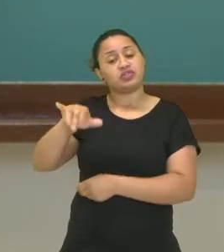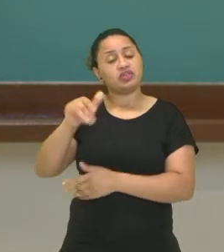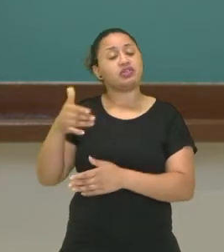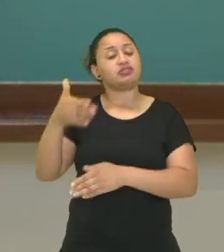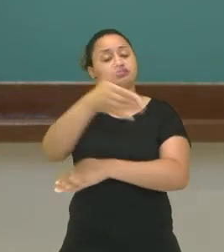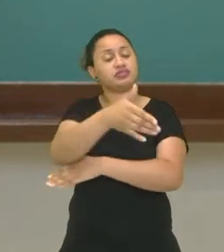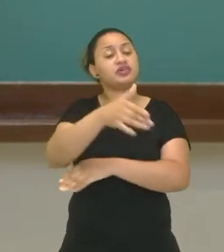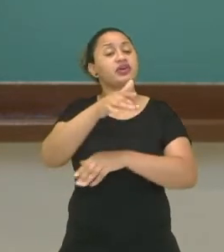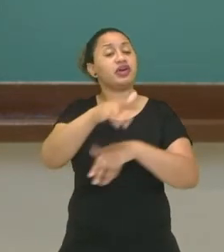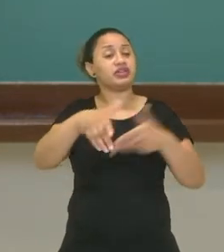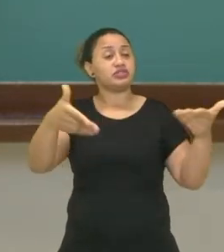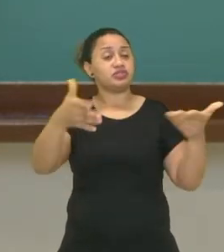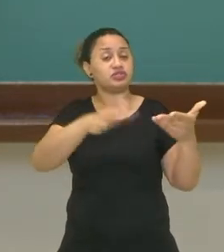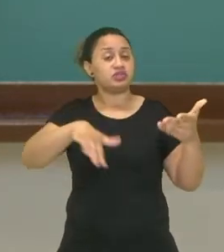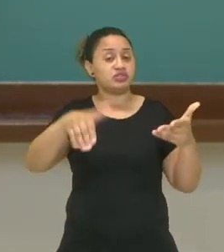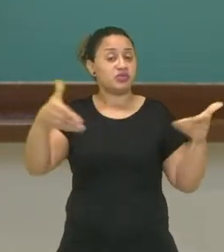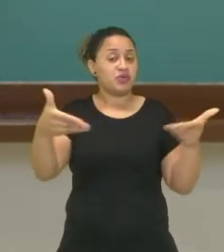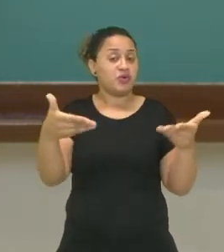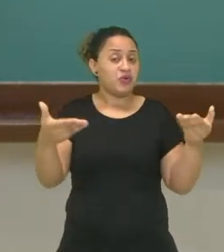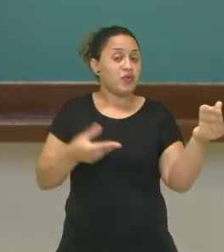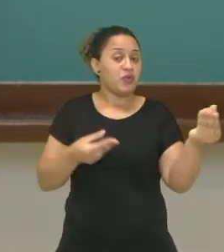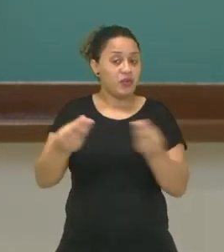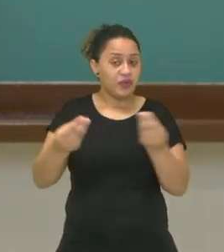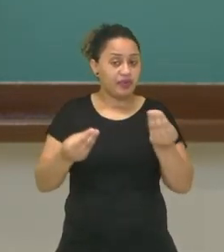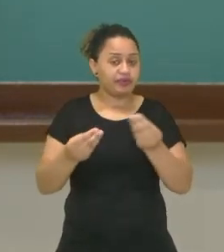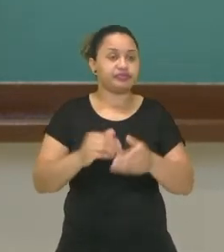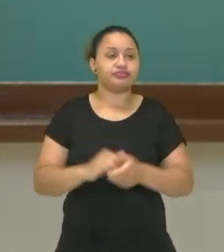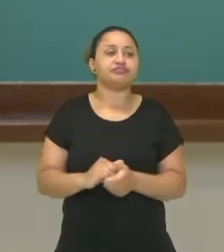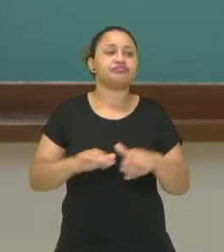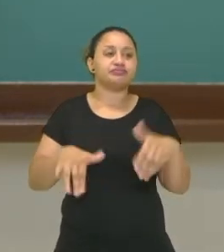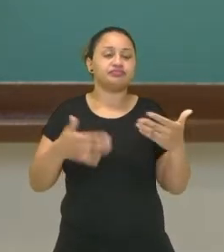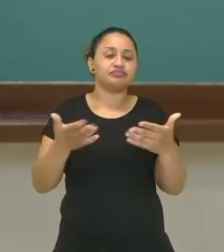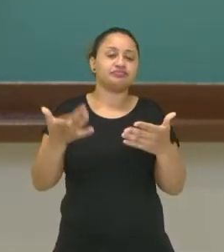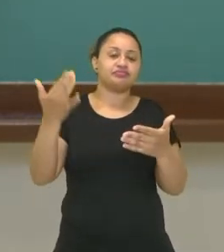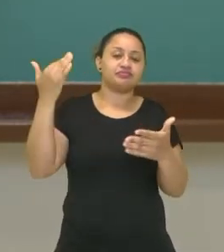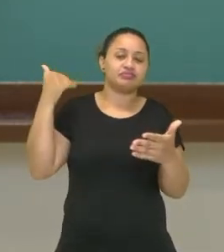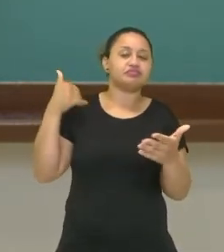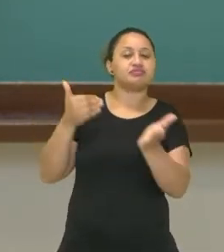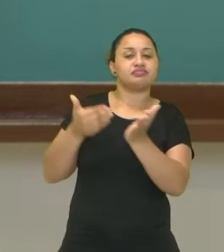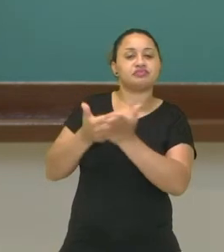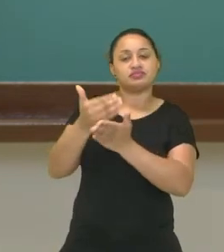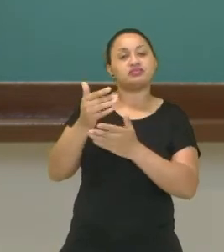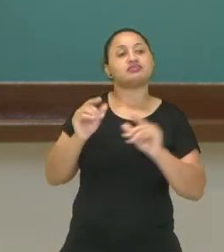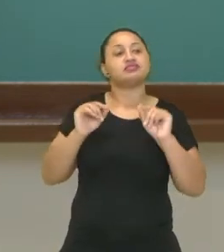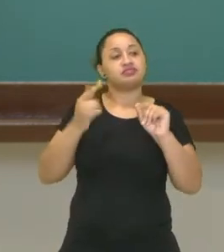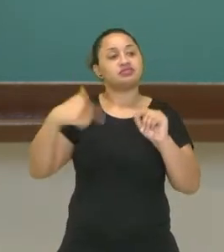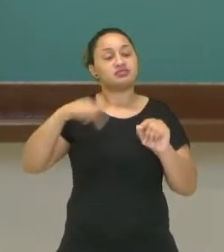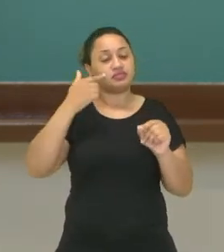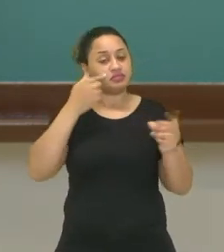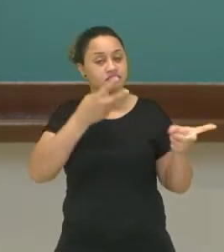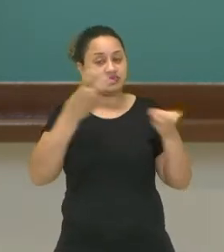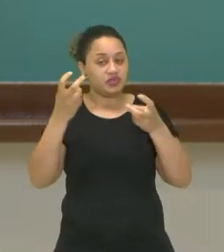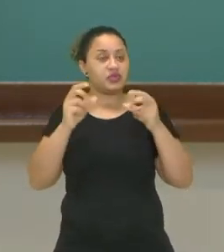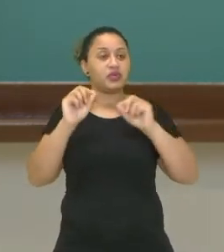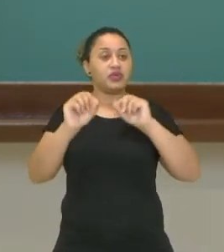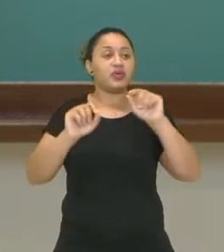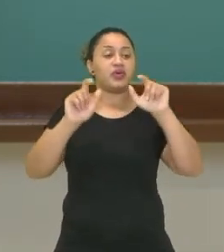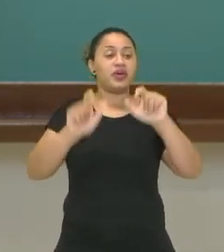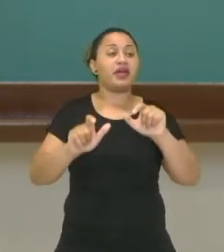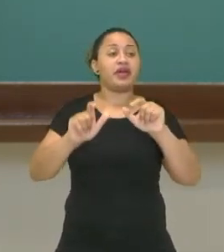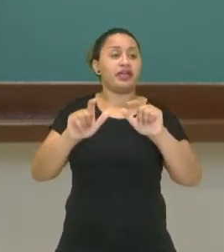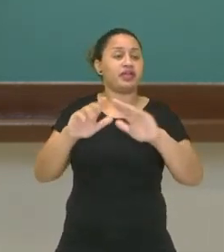que está hoje? Então, lá nos primórdios, nós vamos ver a escola da